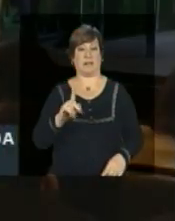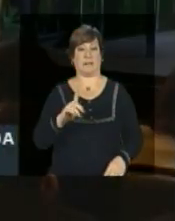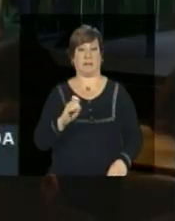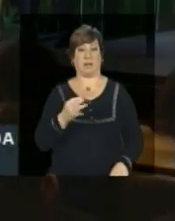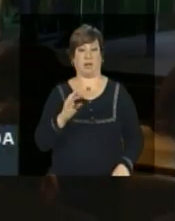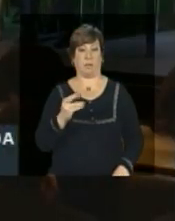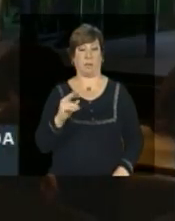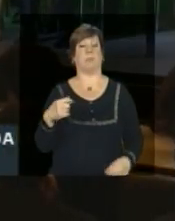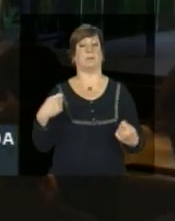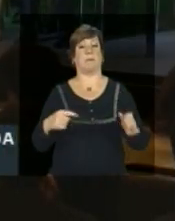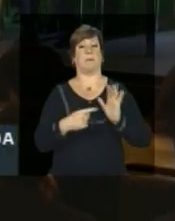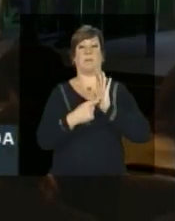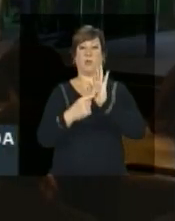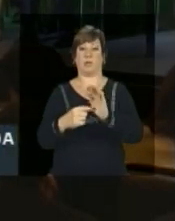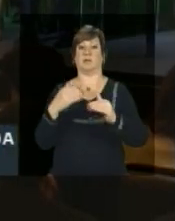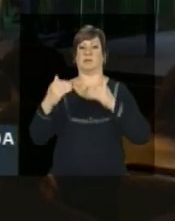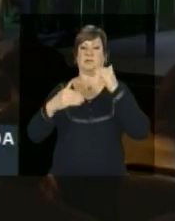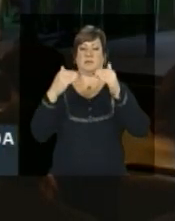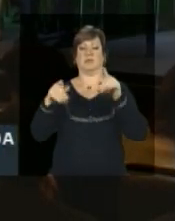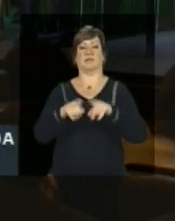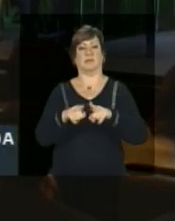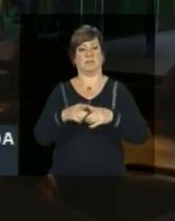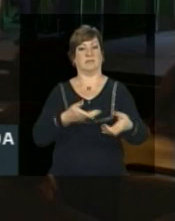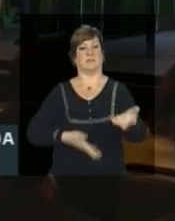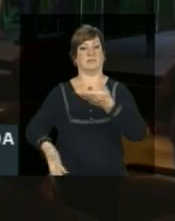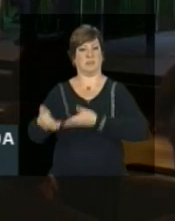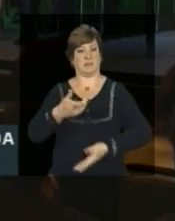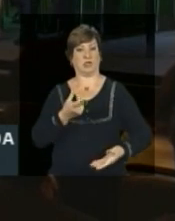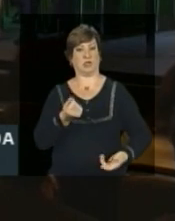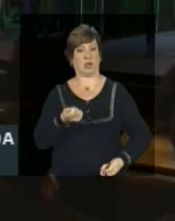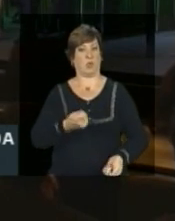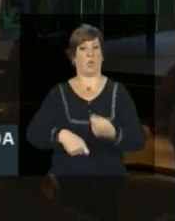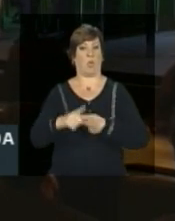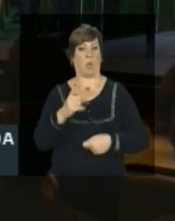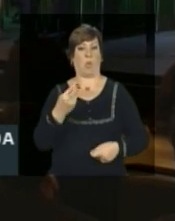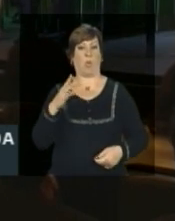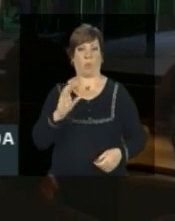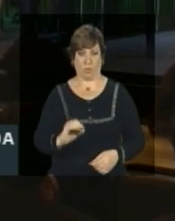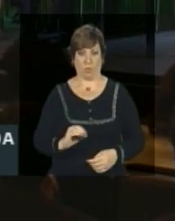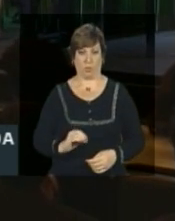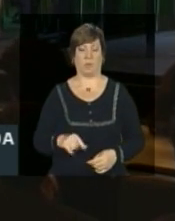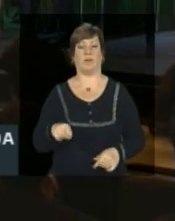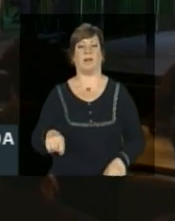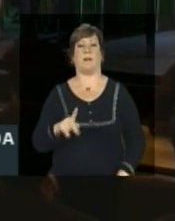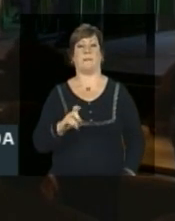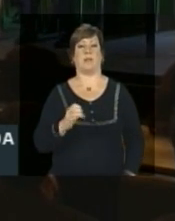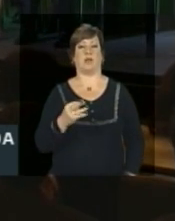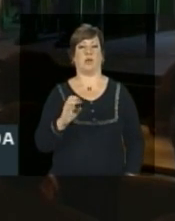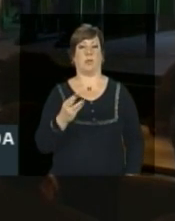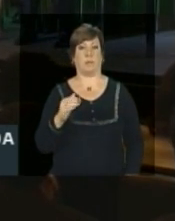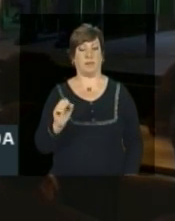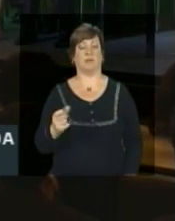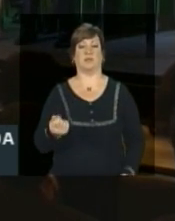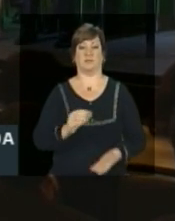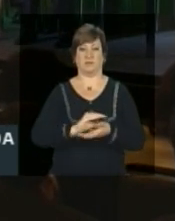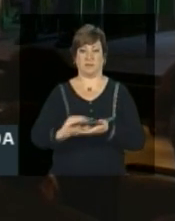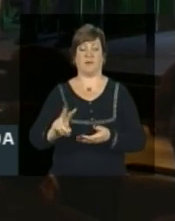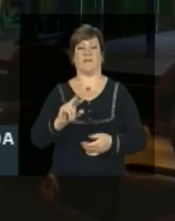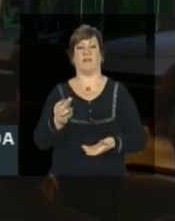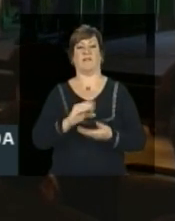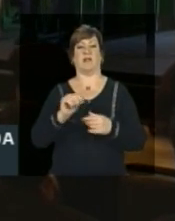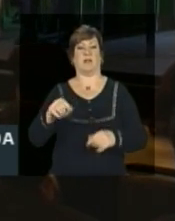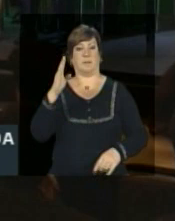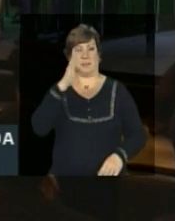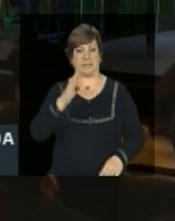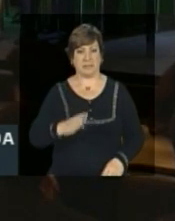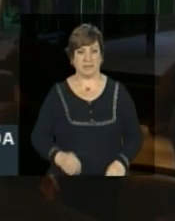desempenho e aos quais deve retribuir em rentabilidade. A Petrobras investe e investirá no